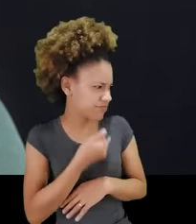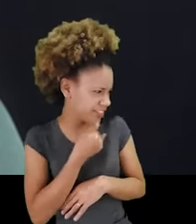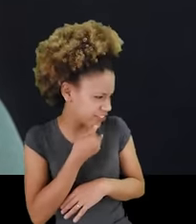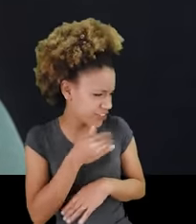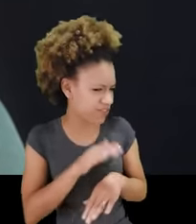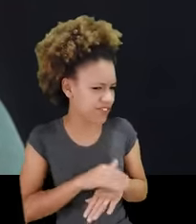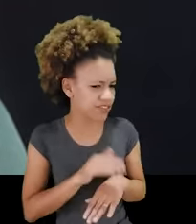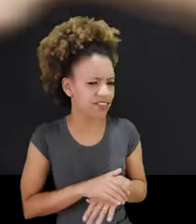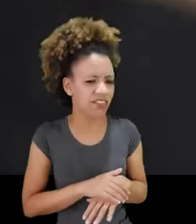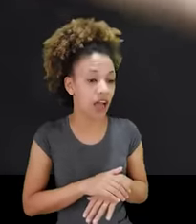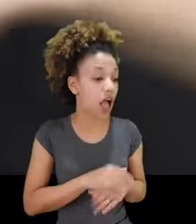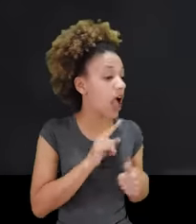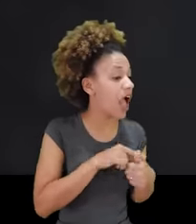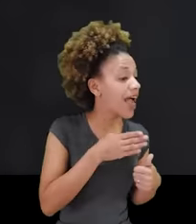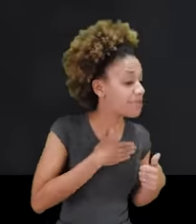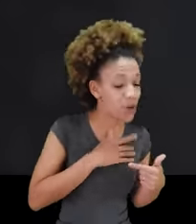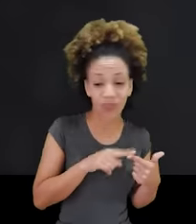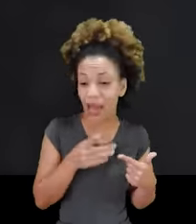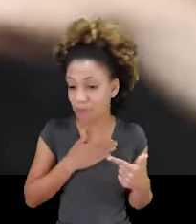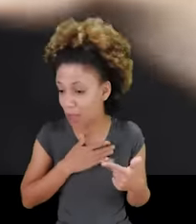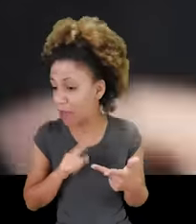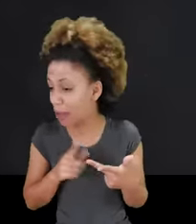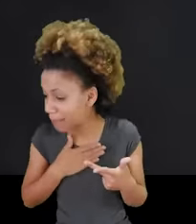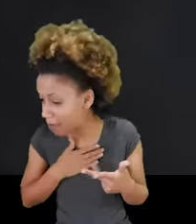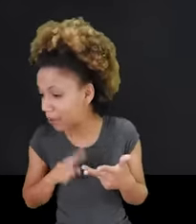do Louvre e falam, era meu... Ou podia ser nosso.